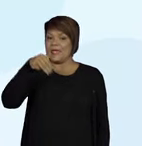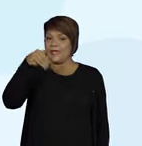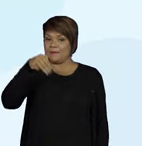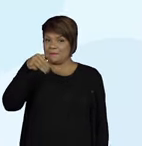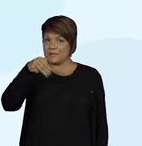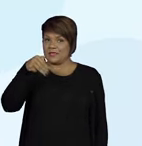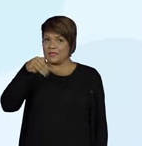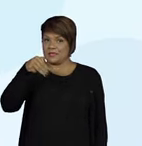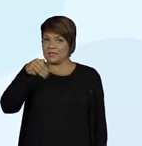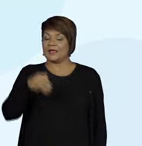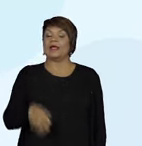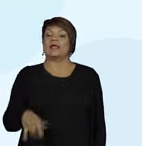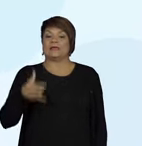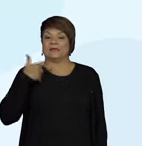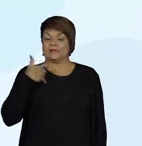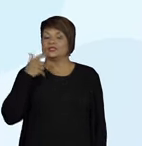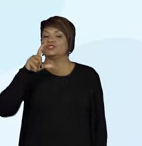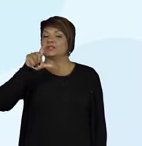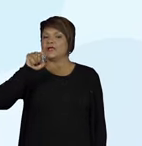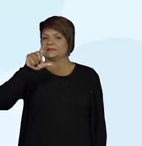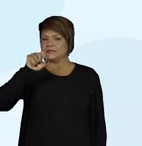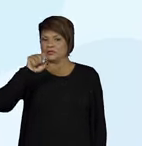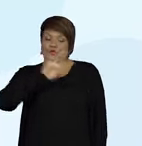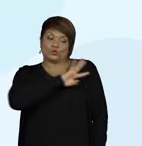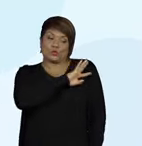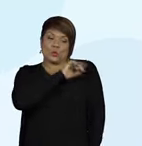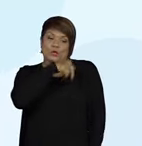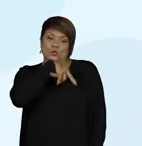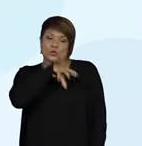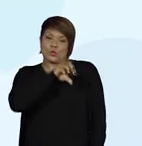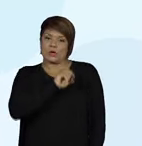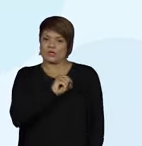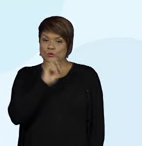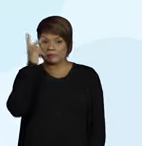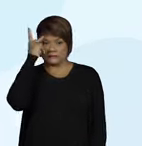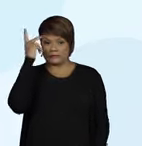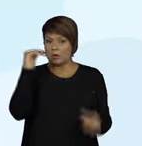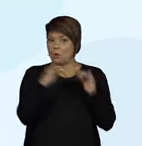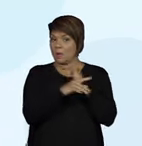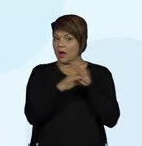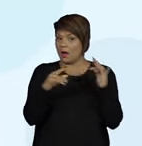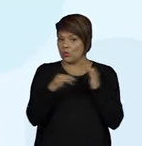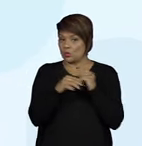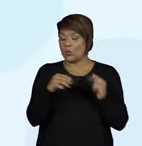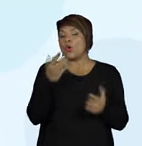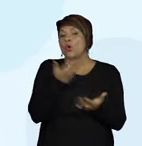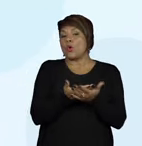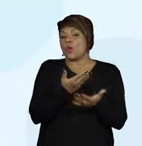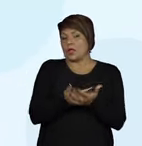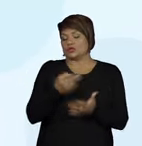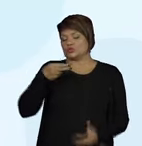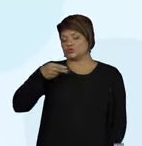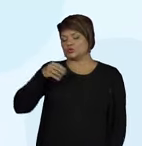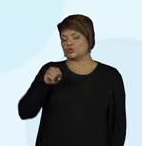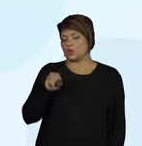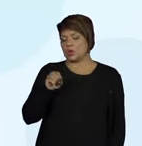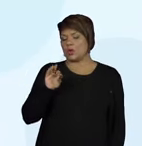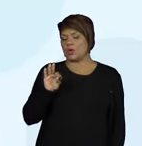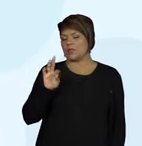4º ano do Colégio Notre Dame. De Tá São bom? Paulo. Olha, tudo isso daí é